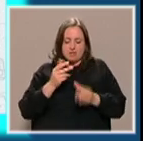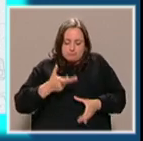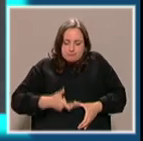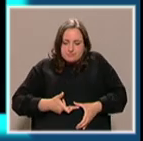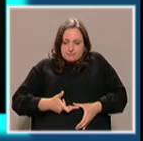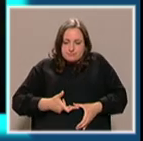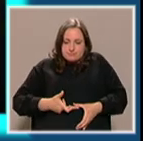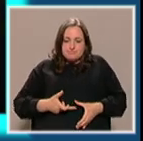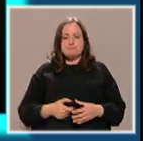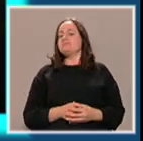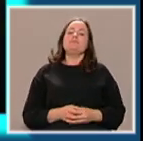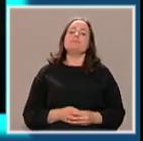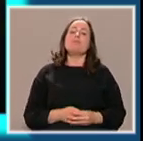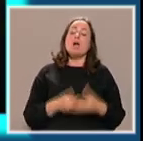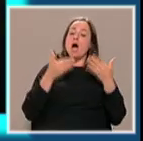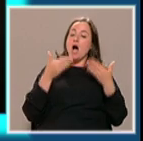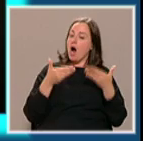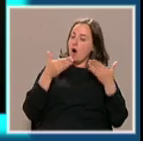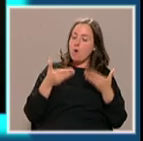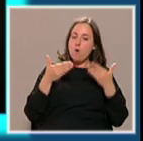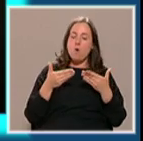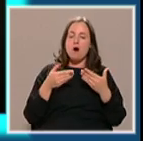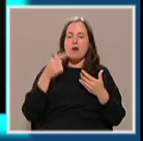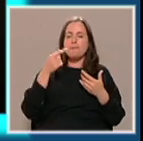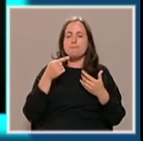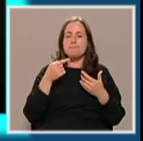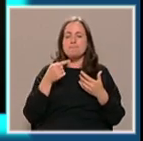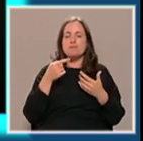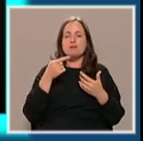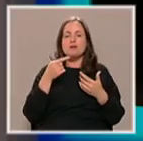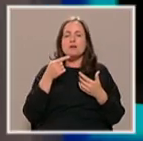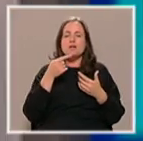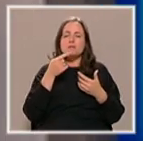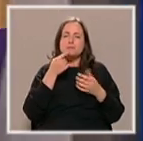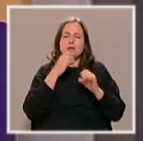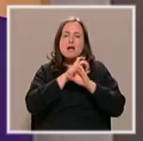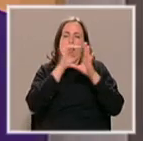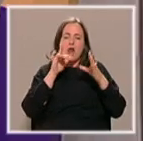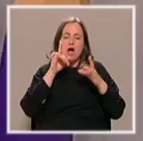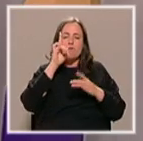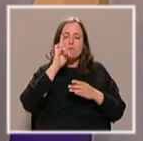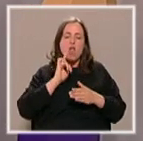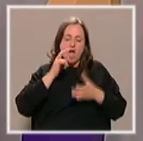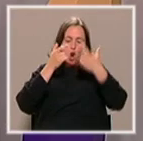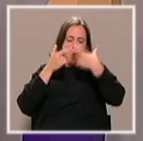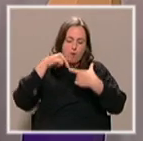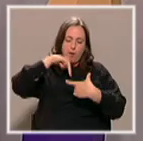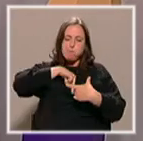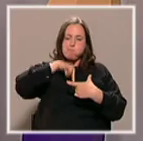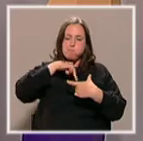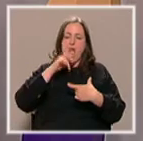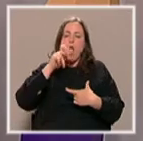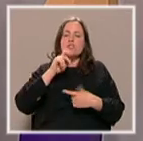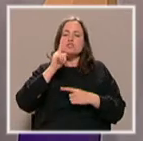útero. Agora sim, vamos então compreender o que é que sucede no interior do corpo da mulher a partir da